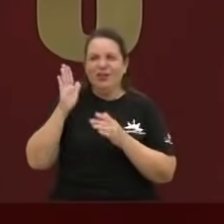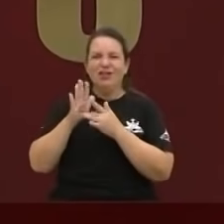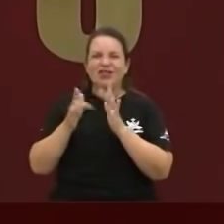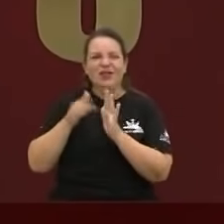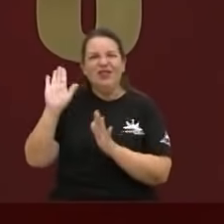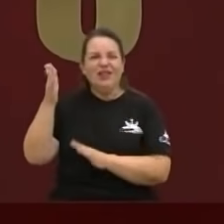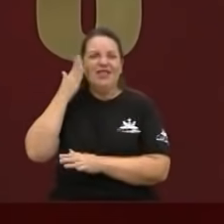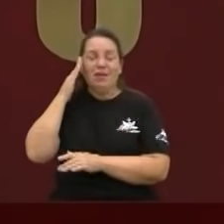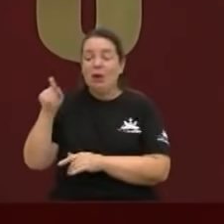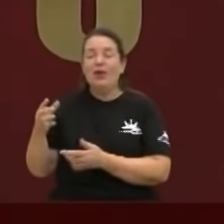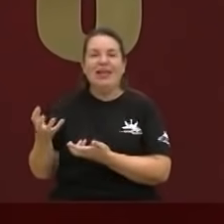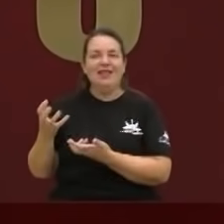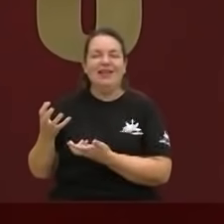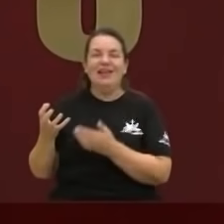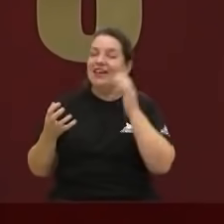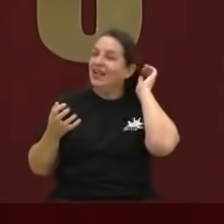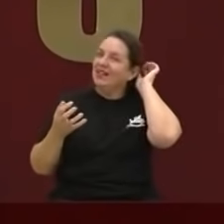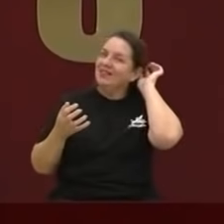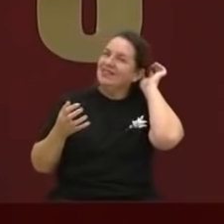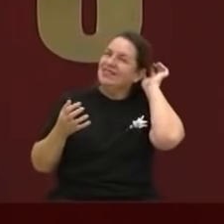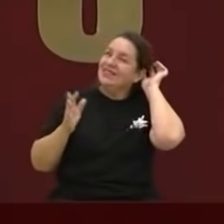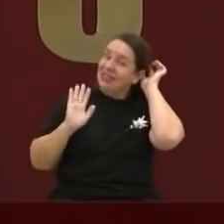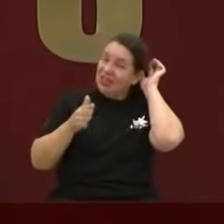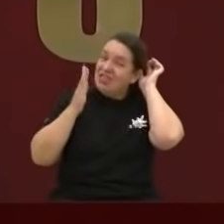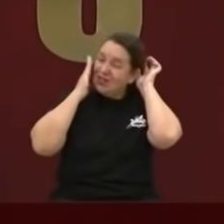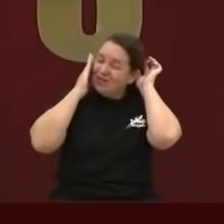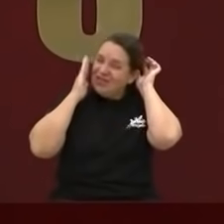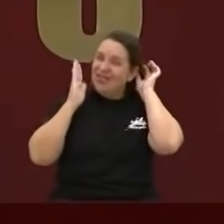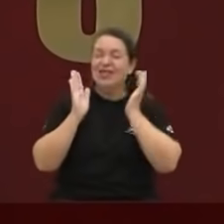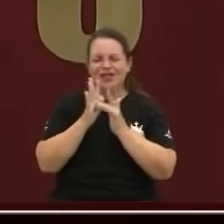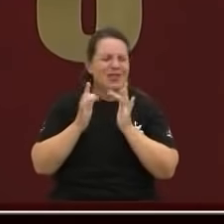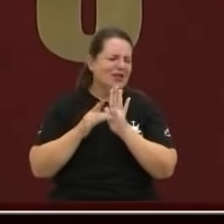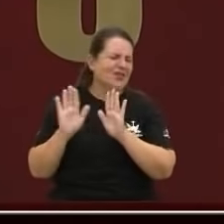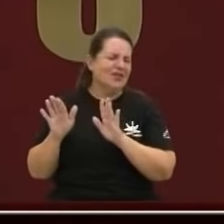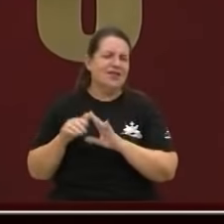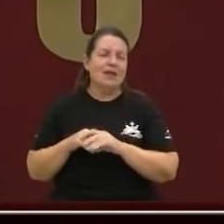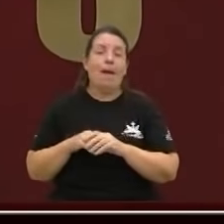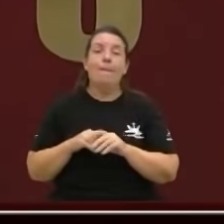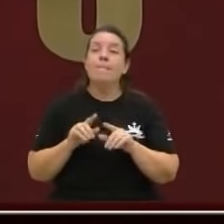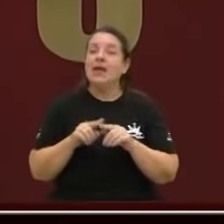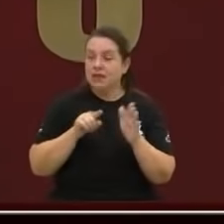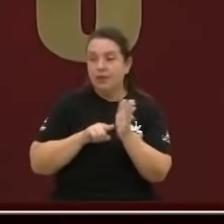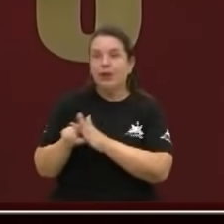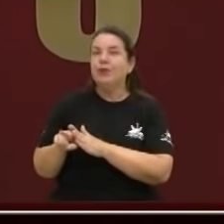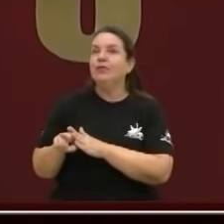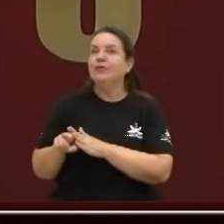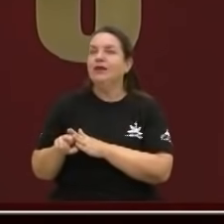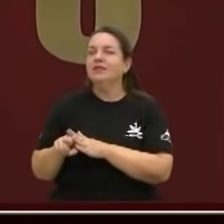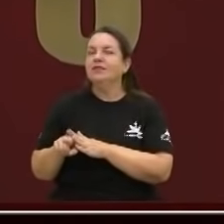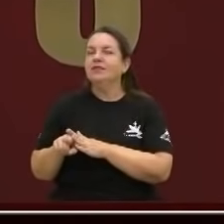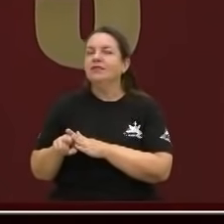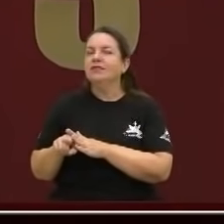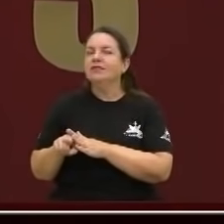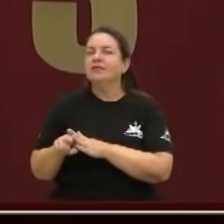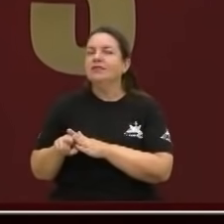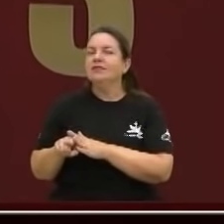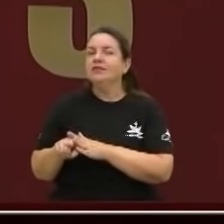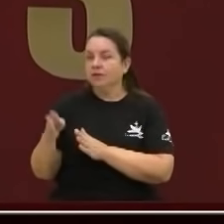soubesse que era cego, mendigo, à beira do caminho, mas ele faz uma